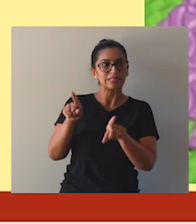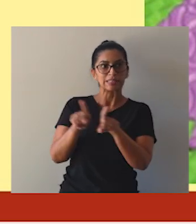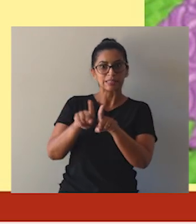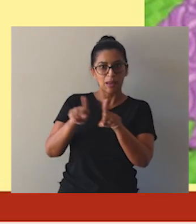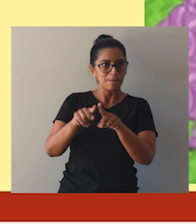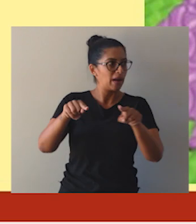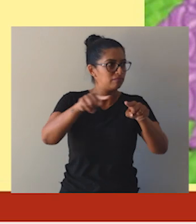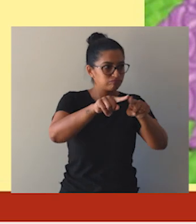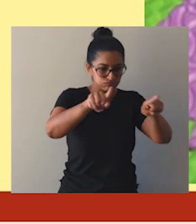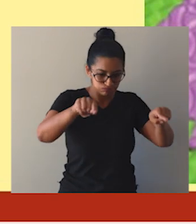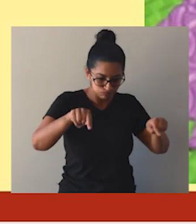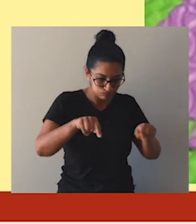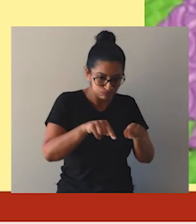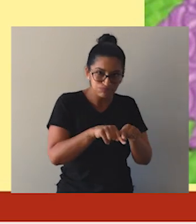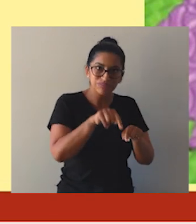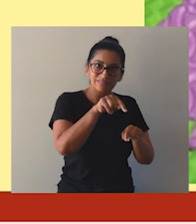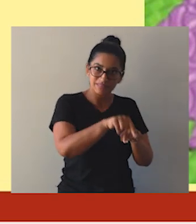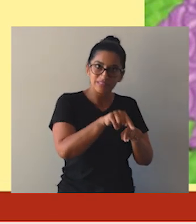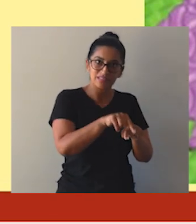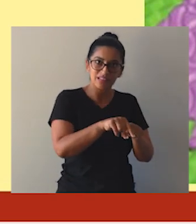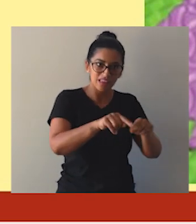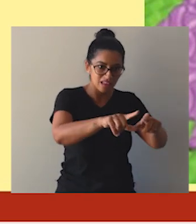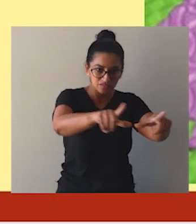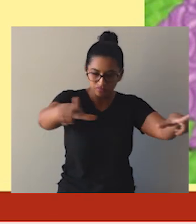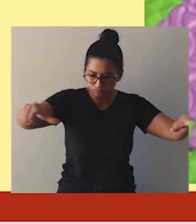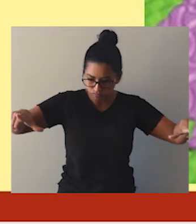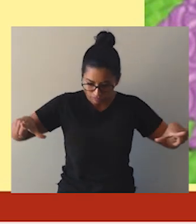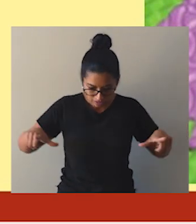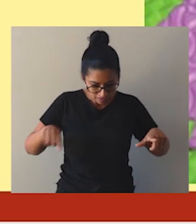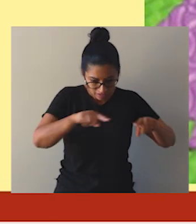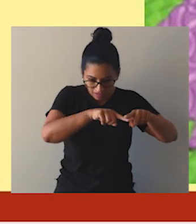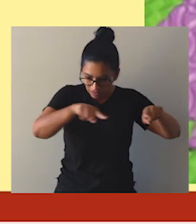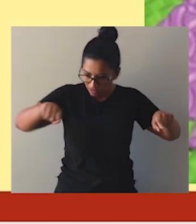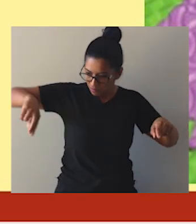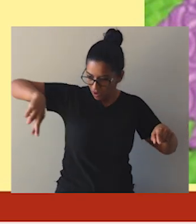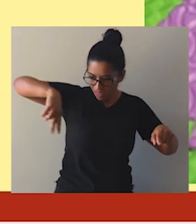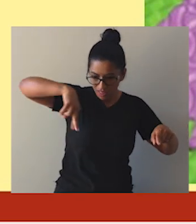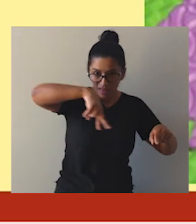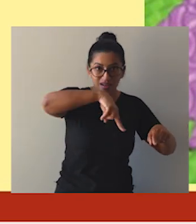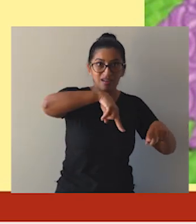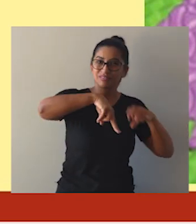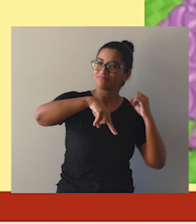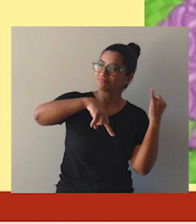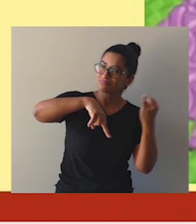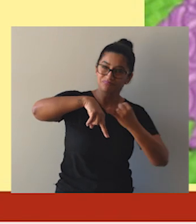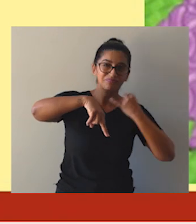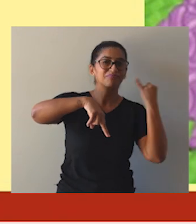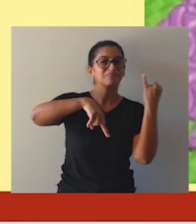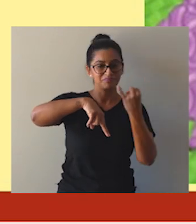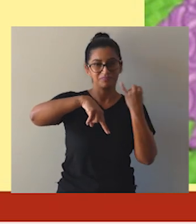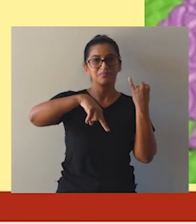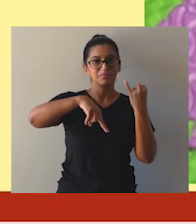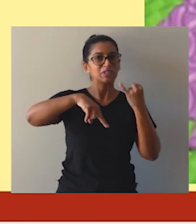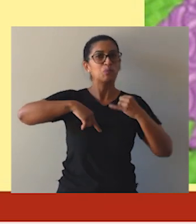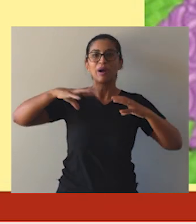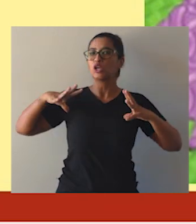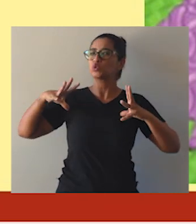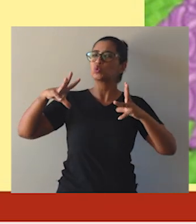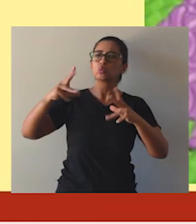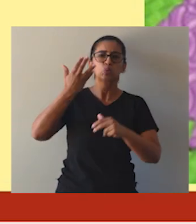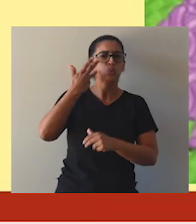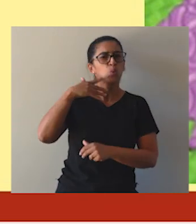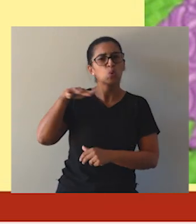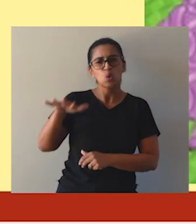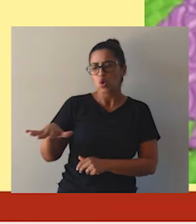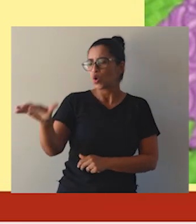importante, não só para criança com deficiência, mas para criança também que não possui deficiência. Nós colocamos aqui para vocês verificarem